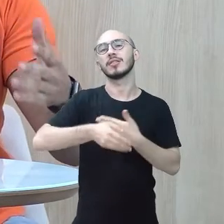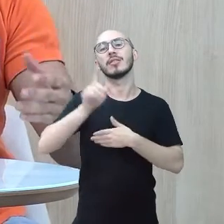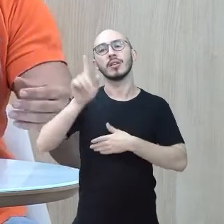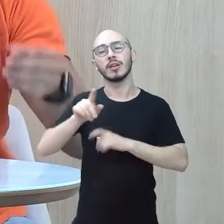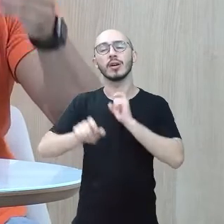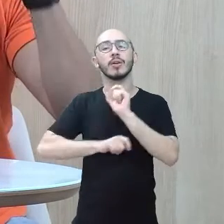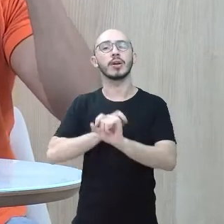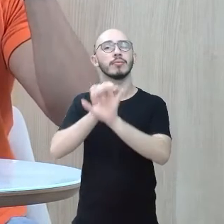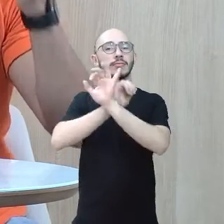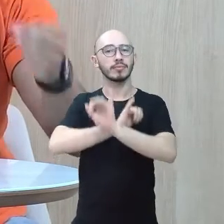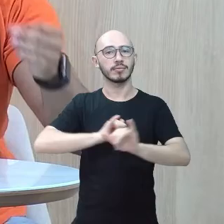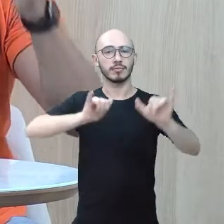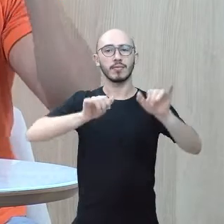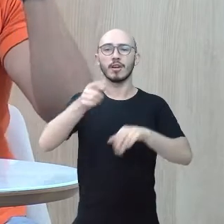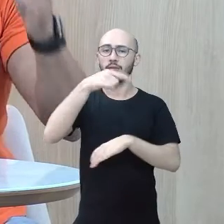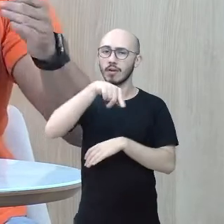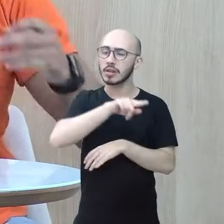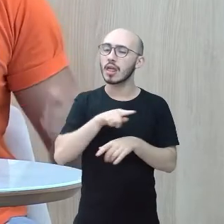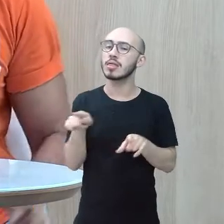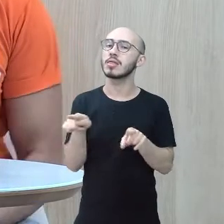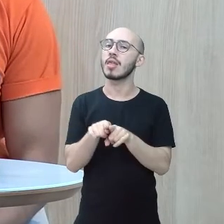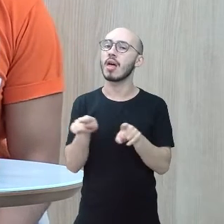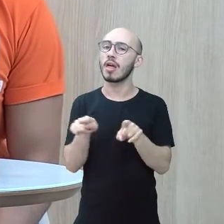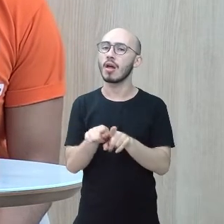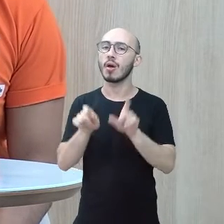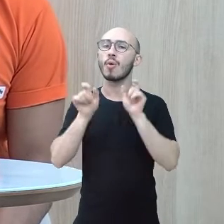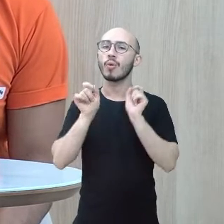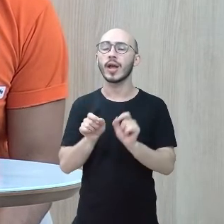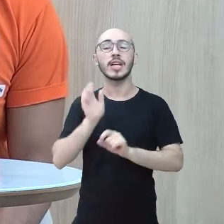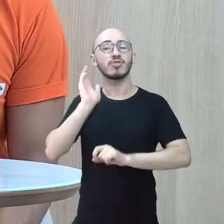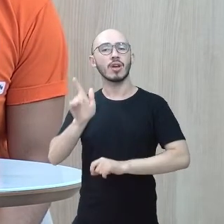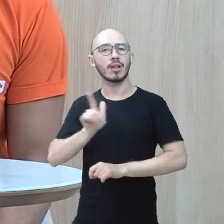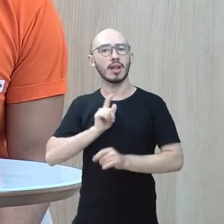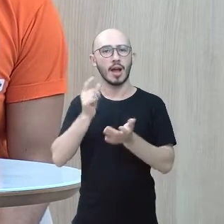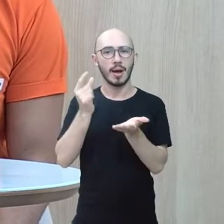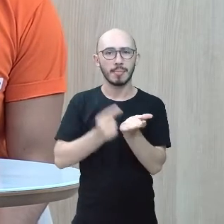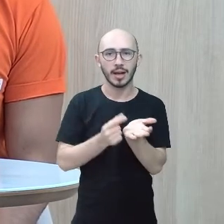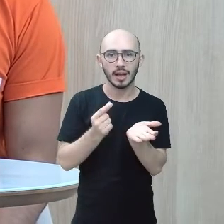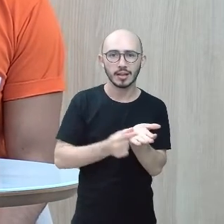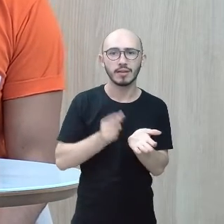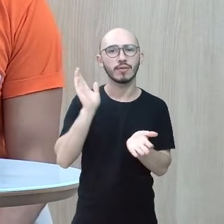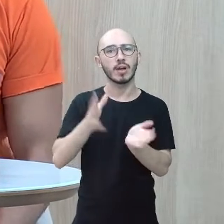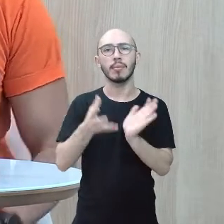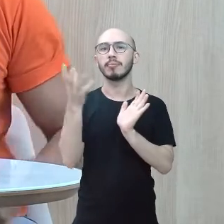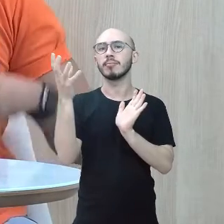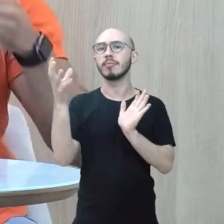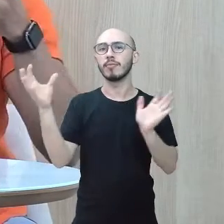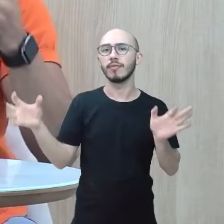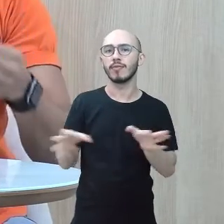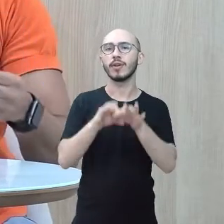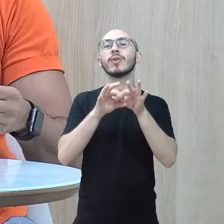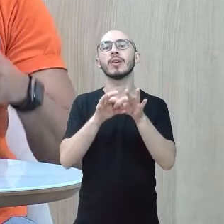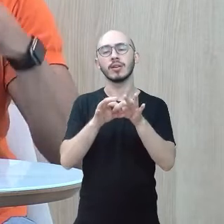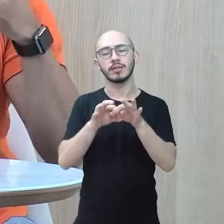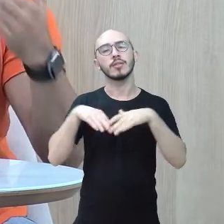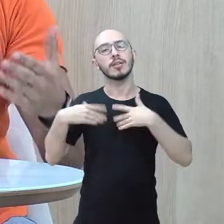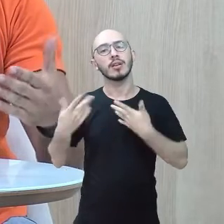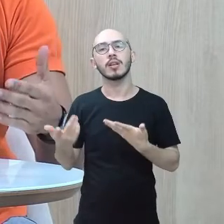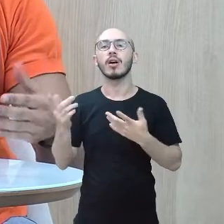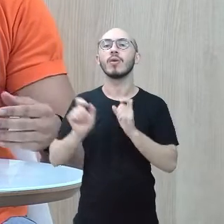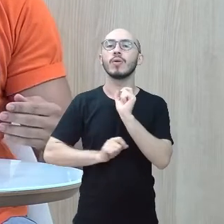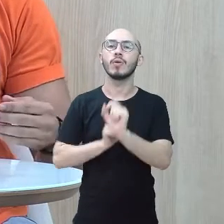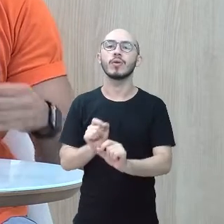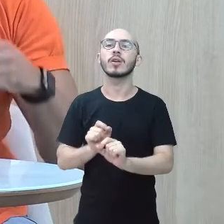mensagem, pessoal, é para você também que já está com o aplicativo aí logado, certo? Pegue esse vídeo, pegue